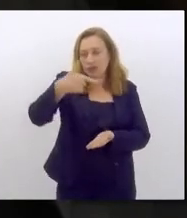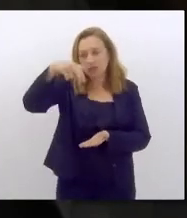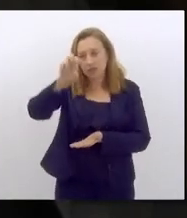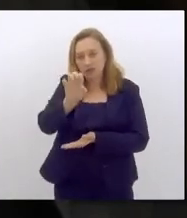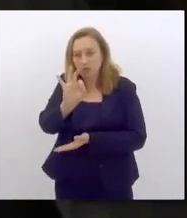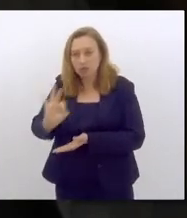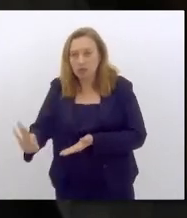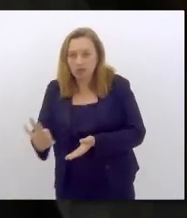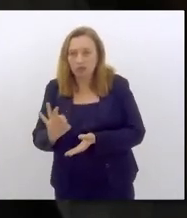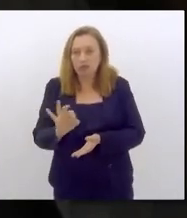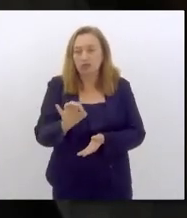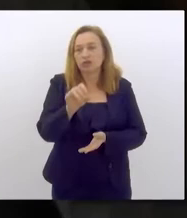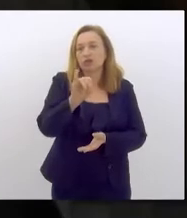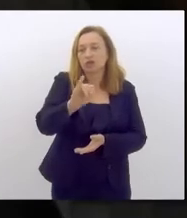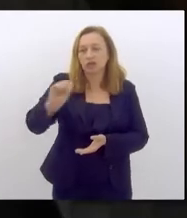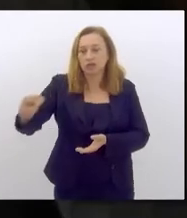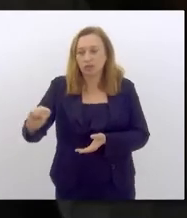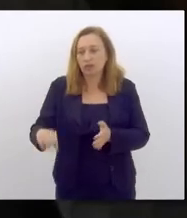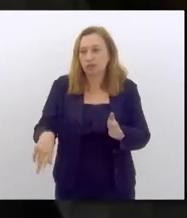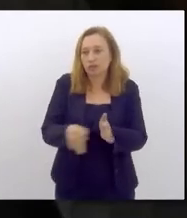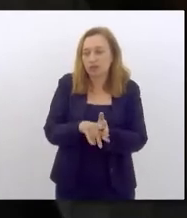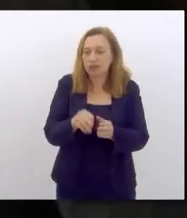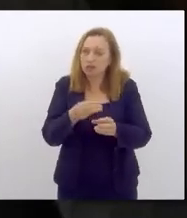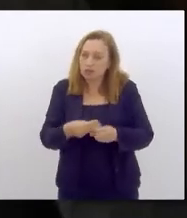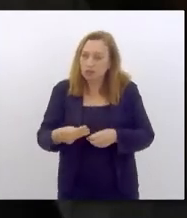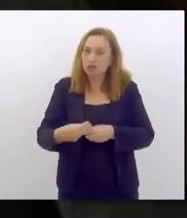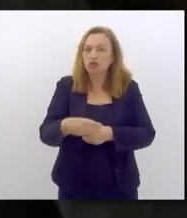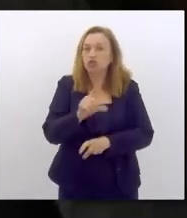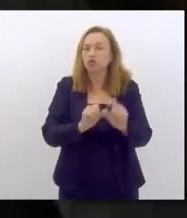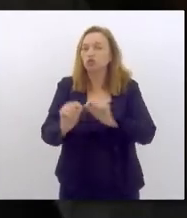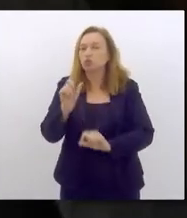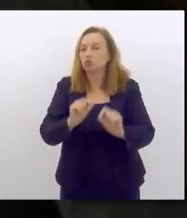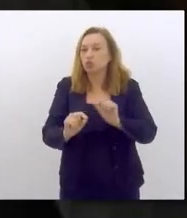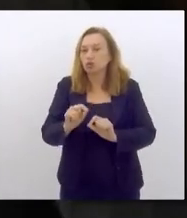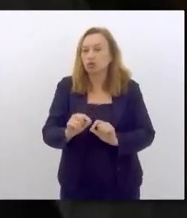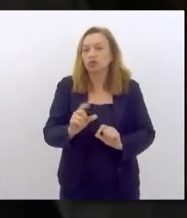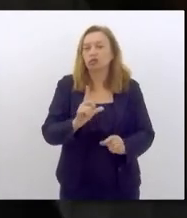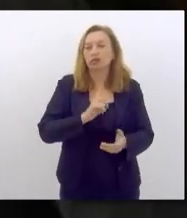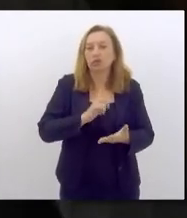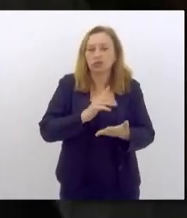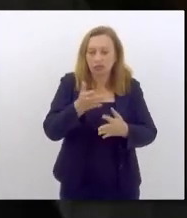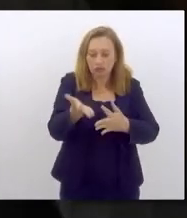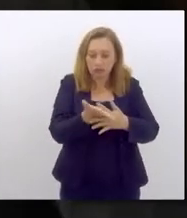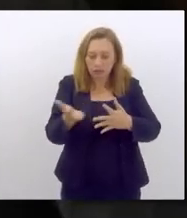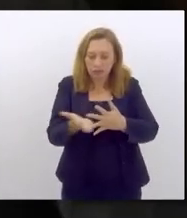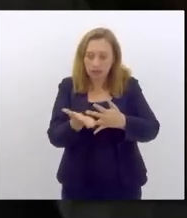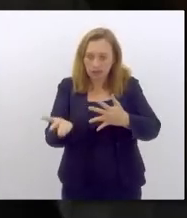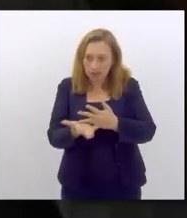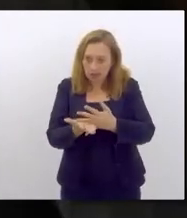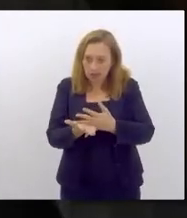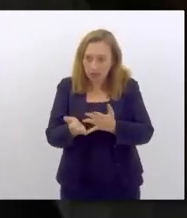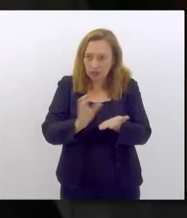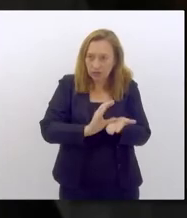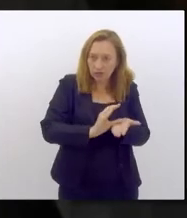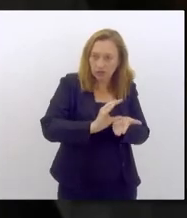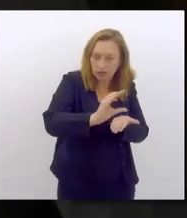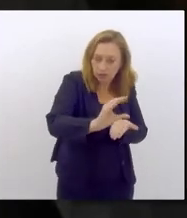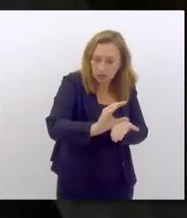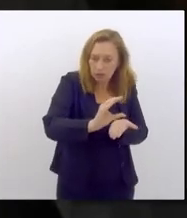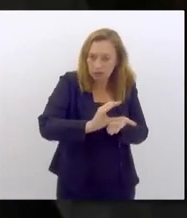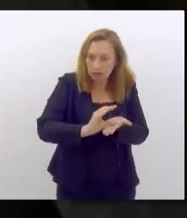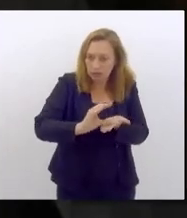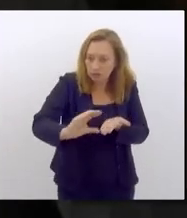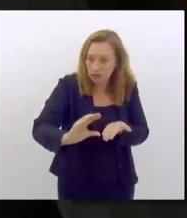do ICMS que pertencem aos municípios, decidindo que haveria uma parcela desses recursos a ser destinada aos